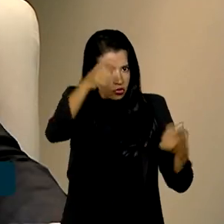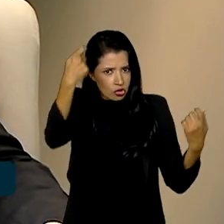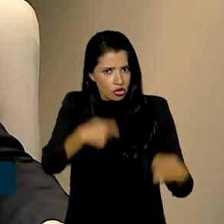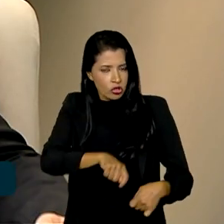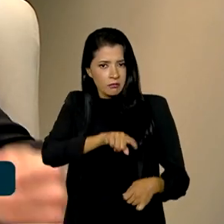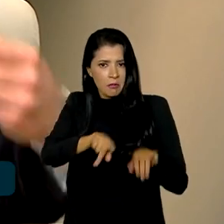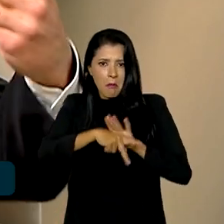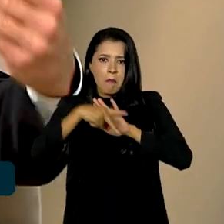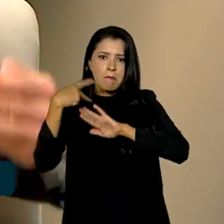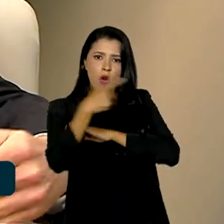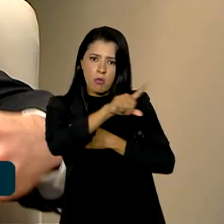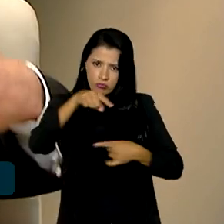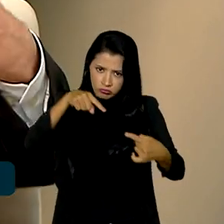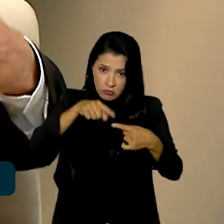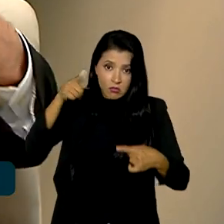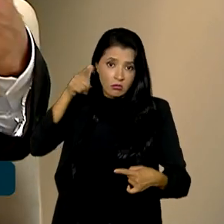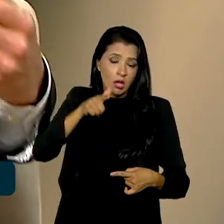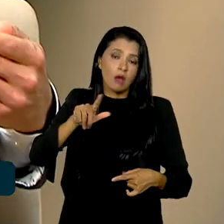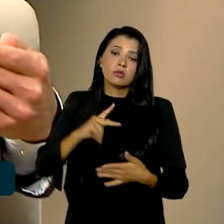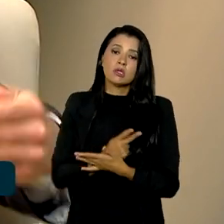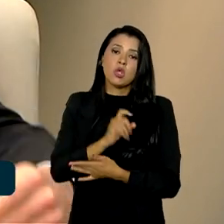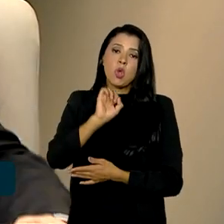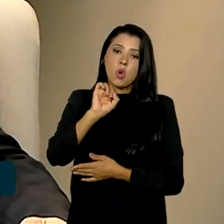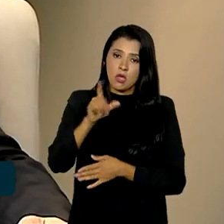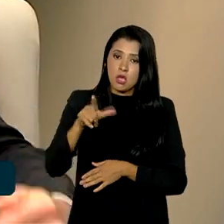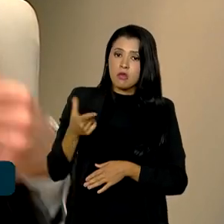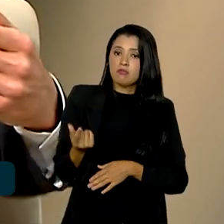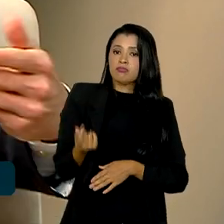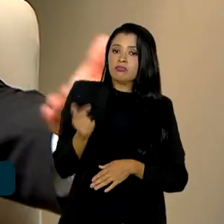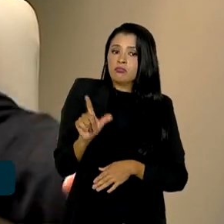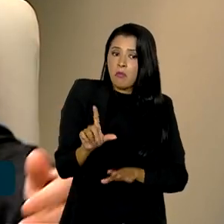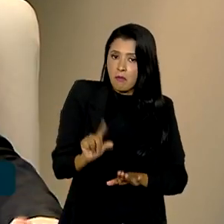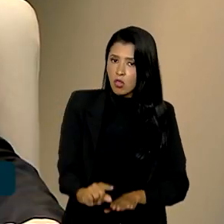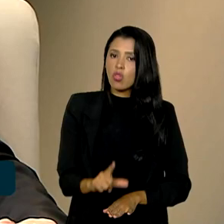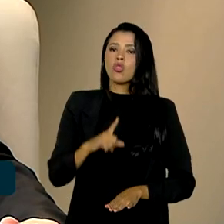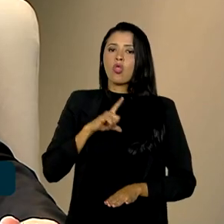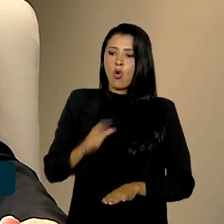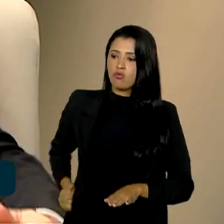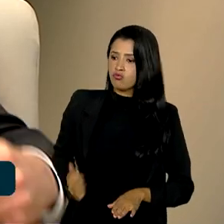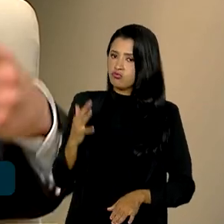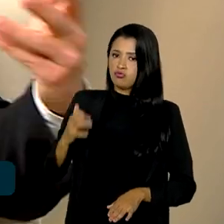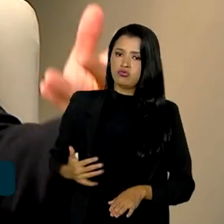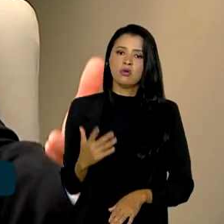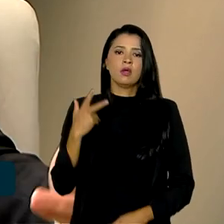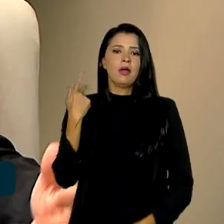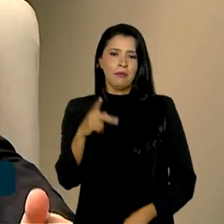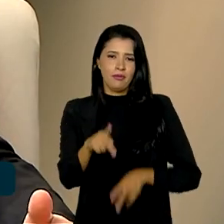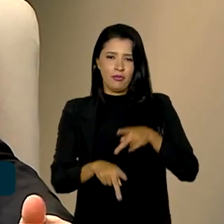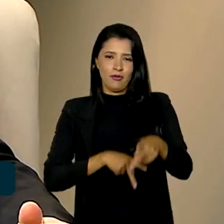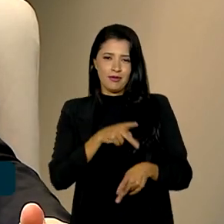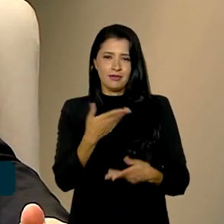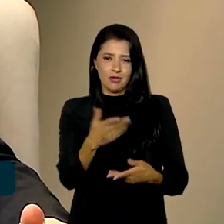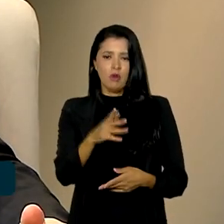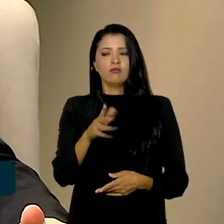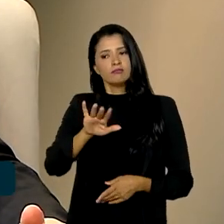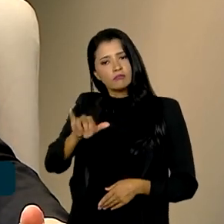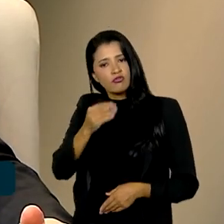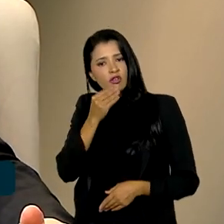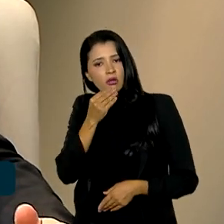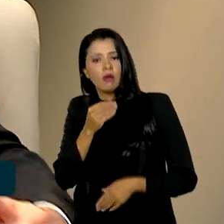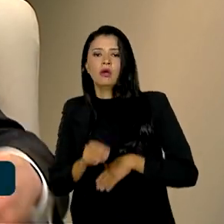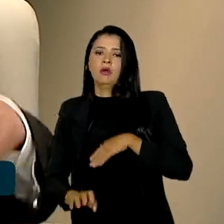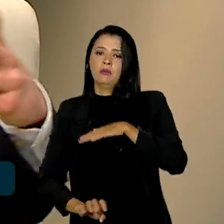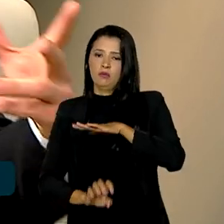chegar e se elas estão chegando ao menor custo possível para a população brasileira, para o Estado